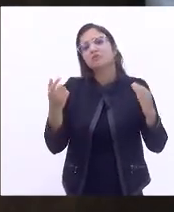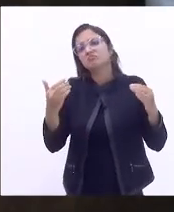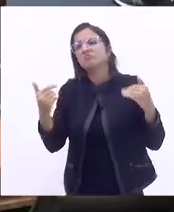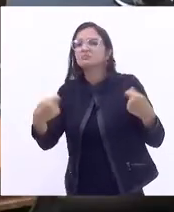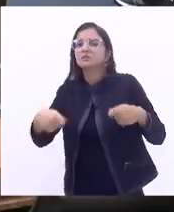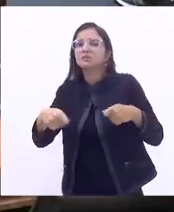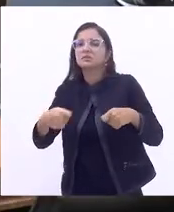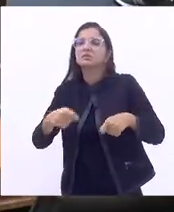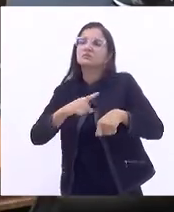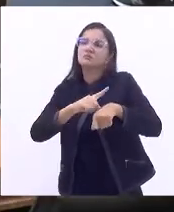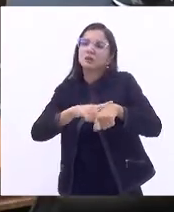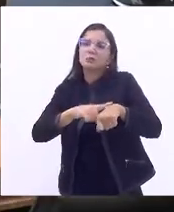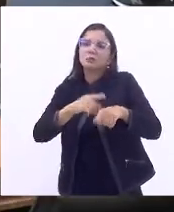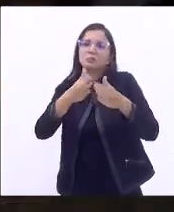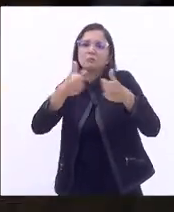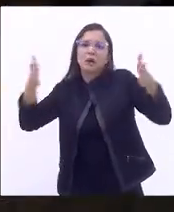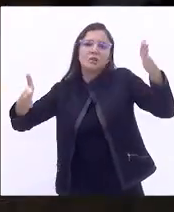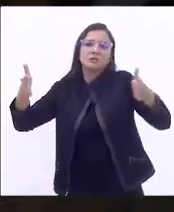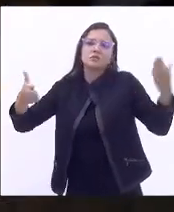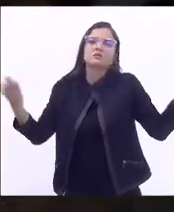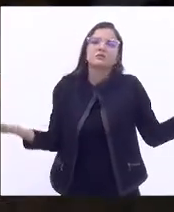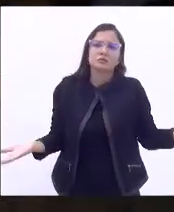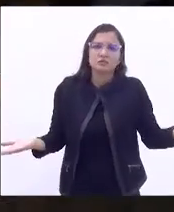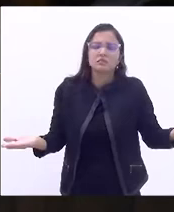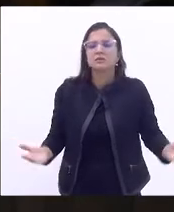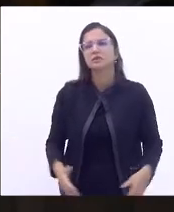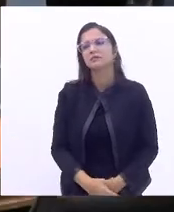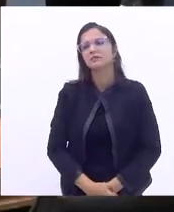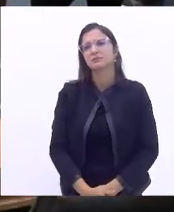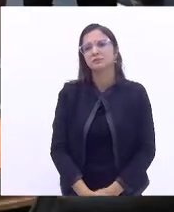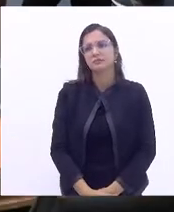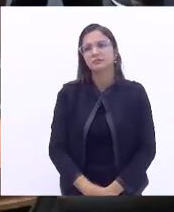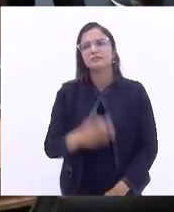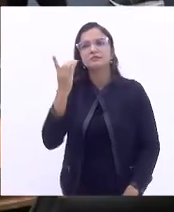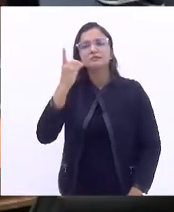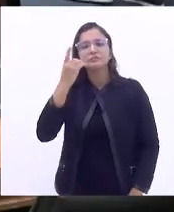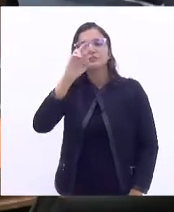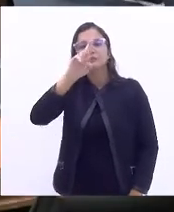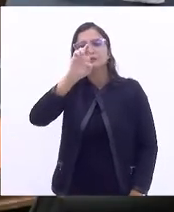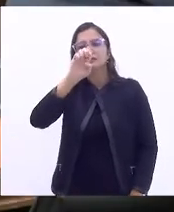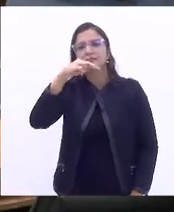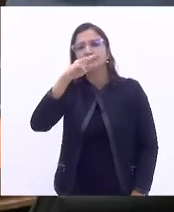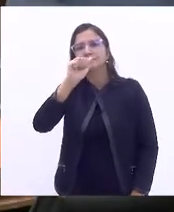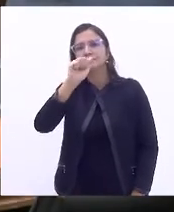prazos. Deputada Renata Souza, por favor. Senhor presidente,